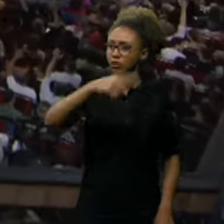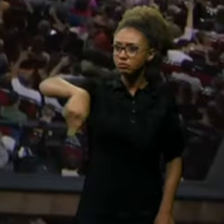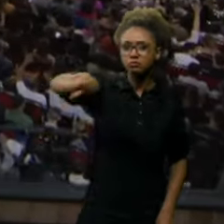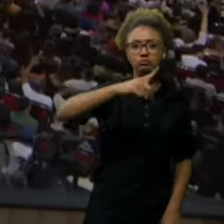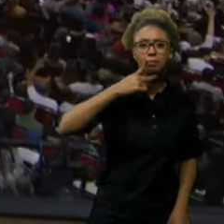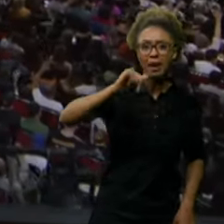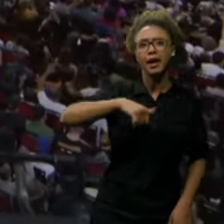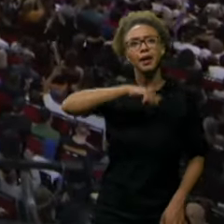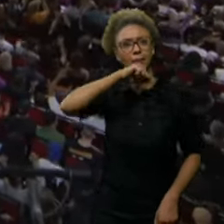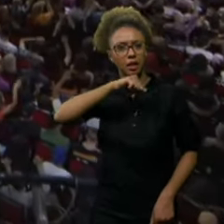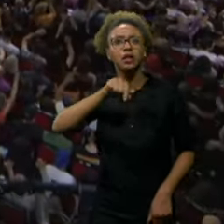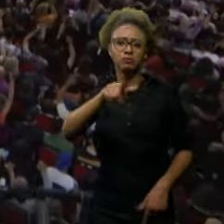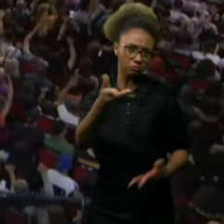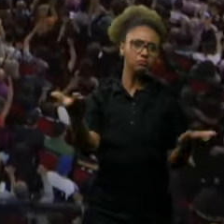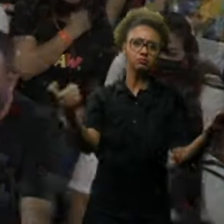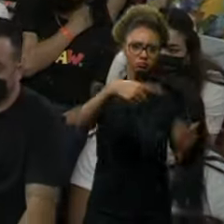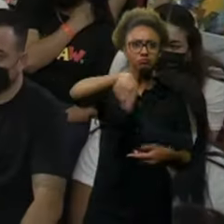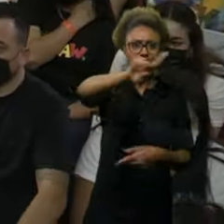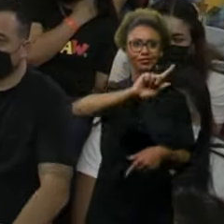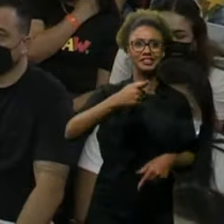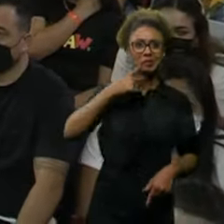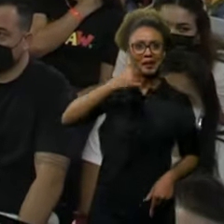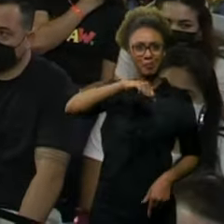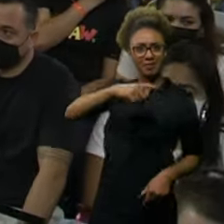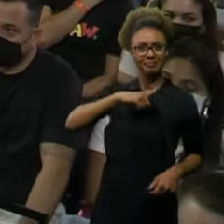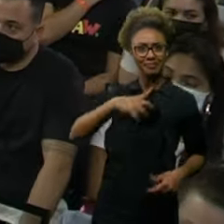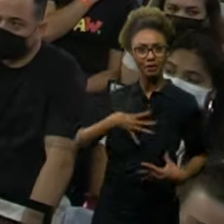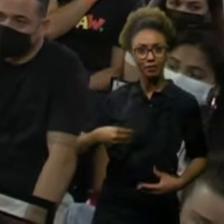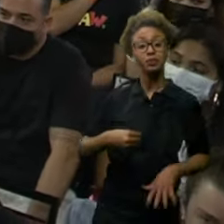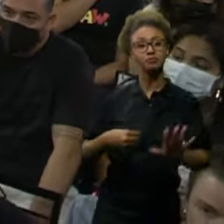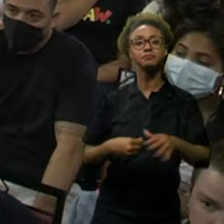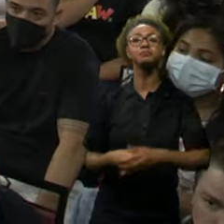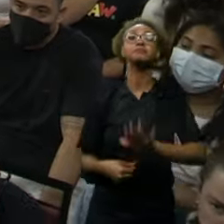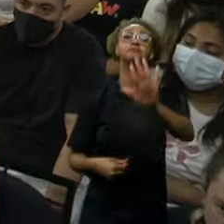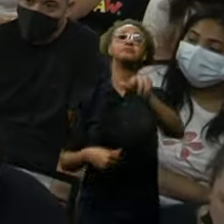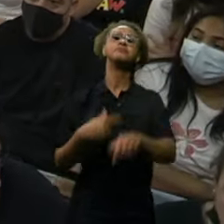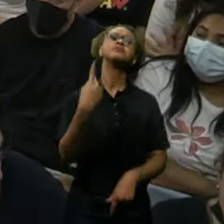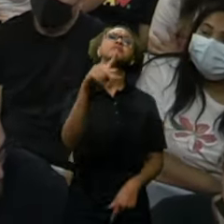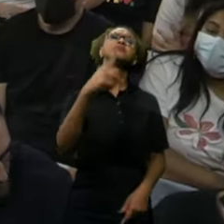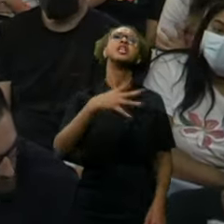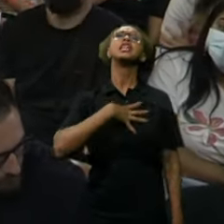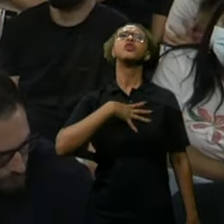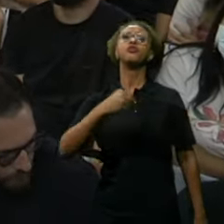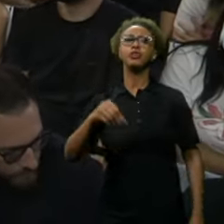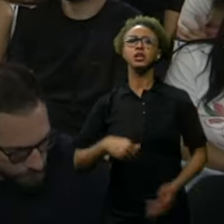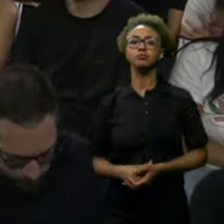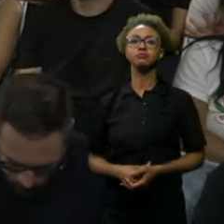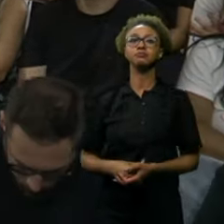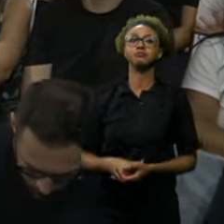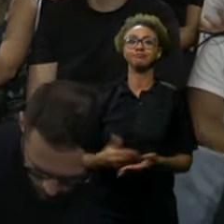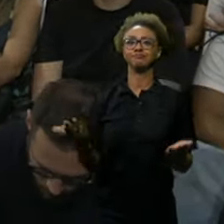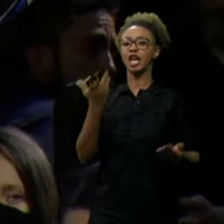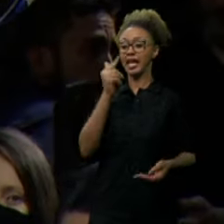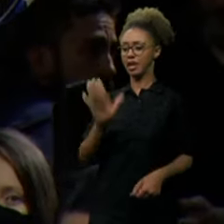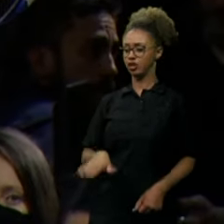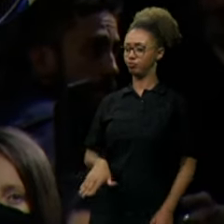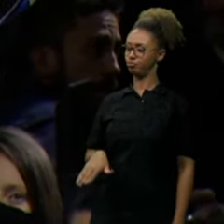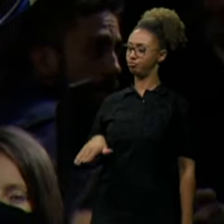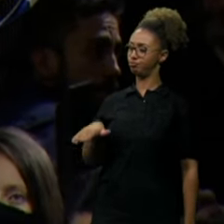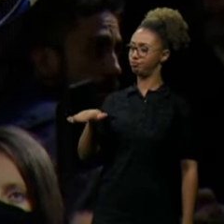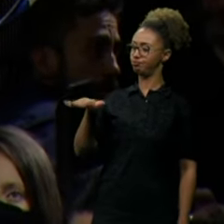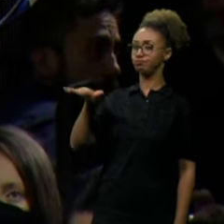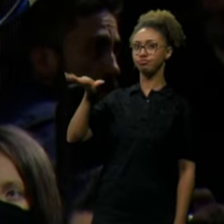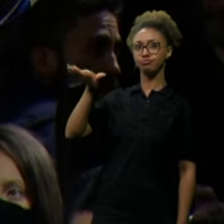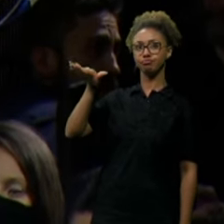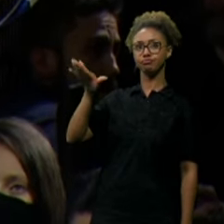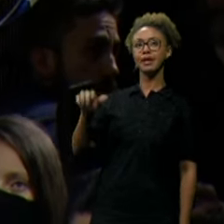faz são Pais pai e mãe pai e mãe isso pronto seu filho aí sobretudo quando ele está em fase de crescimento quando chega